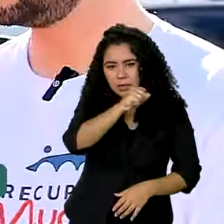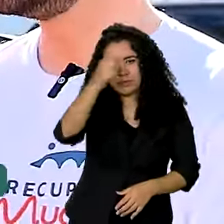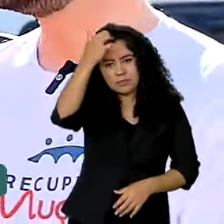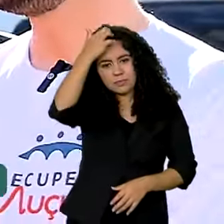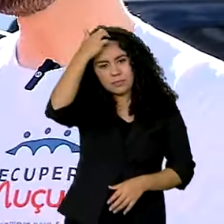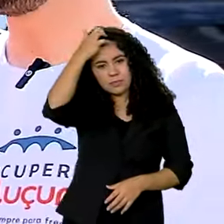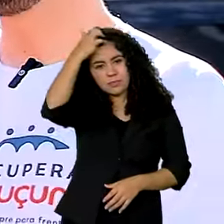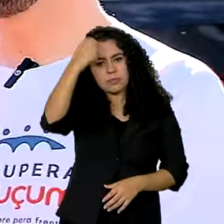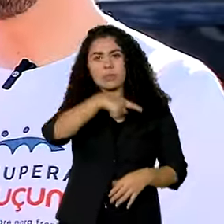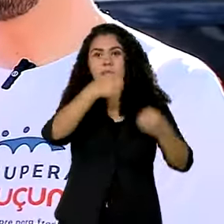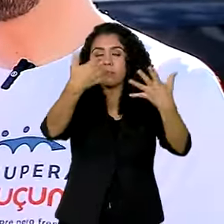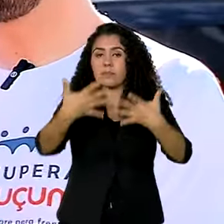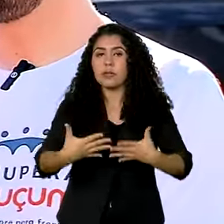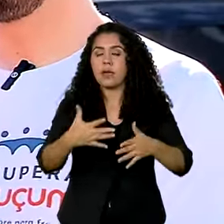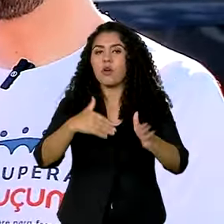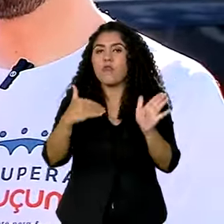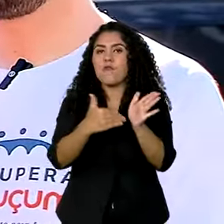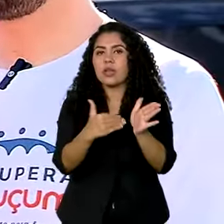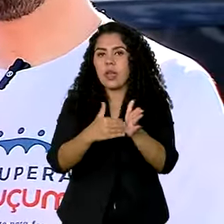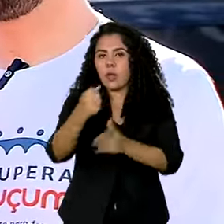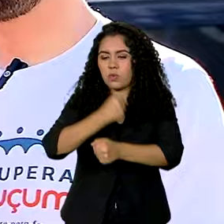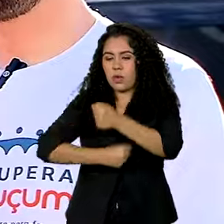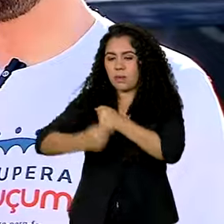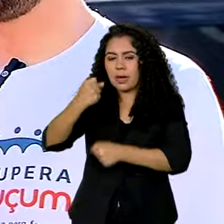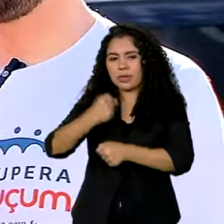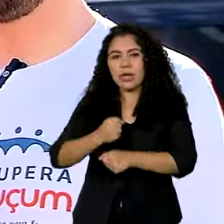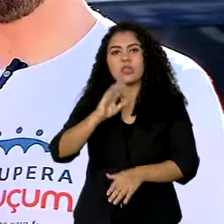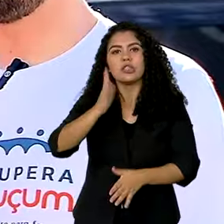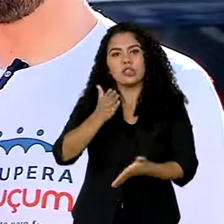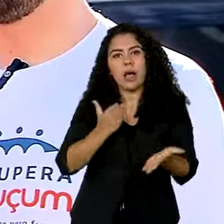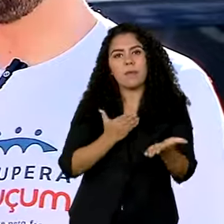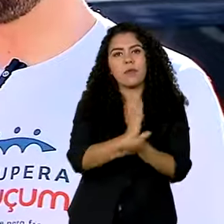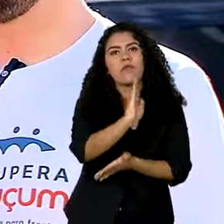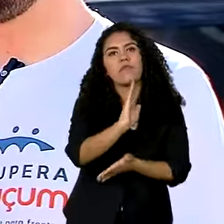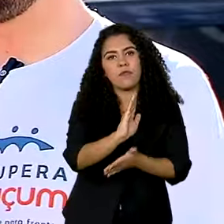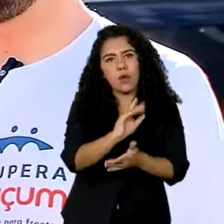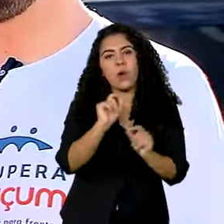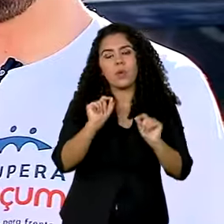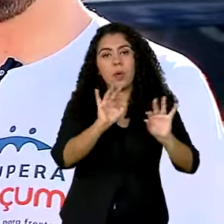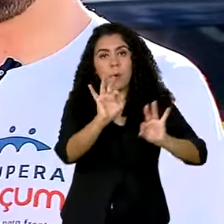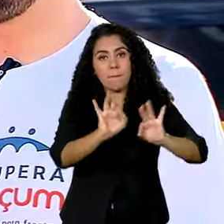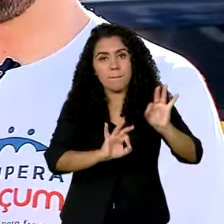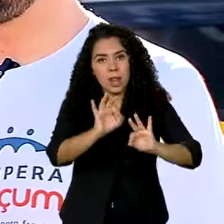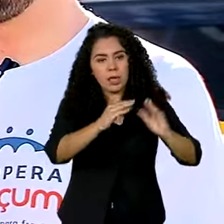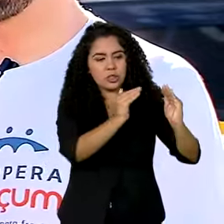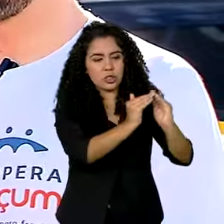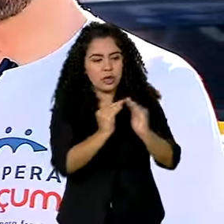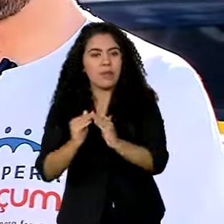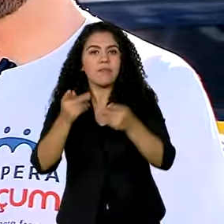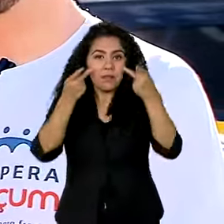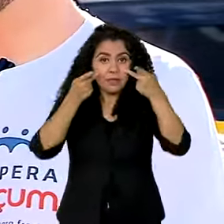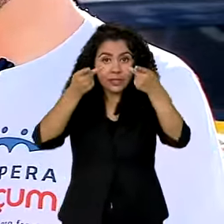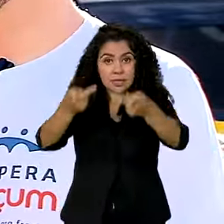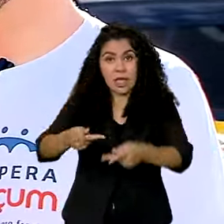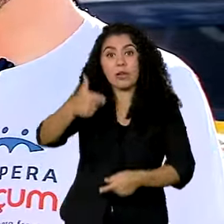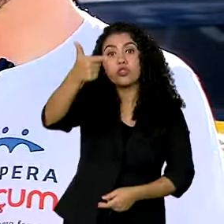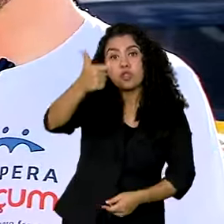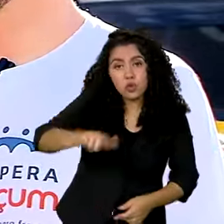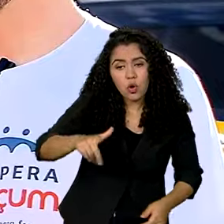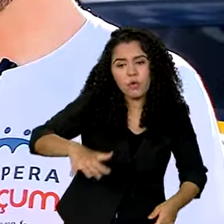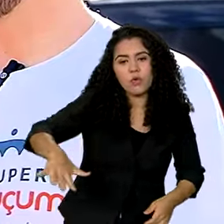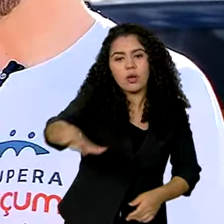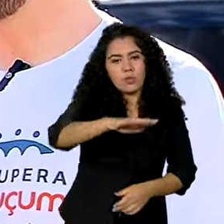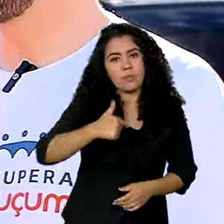passado um bom plano aqui de construção de moradias, mas nós vamos revisitá-lo e eu acredito muito